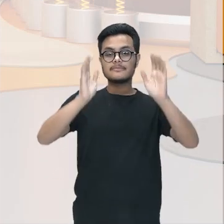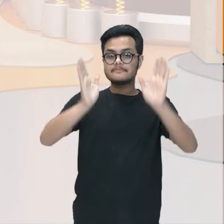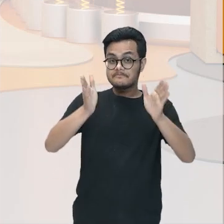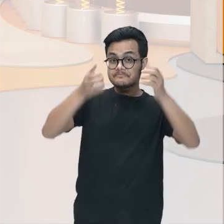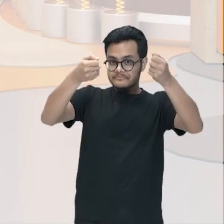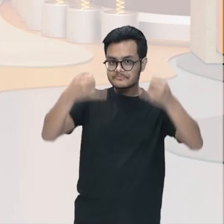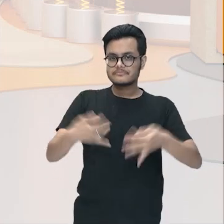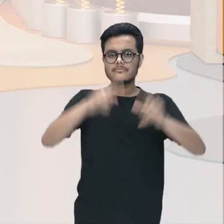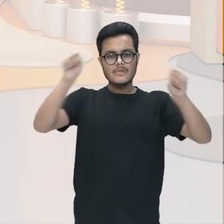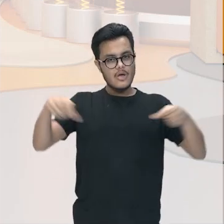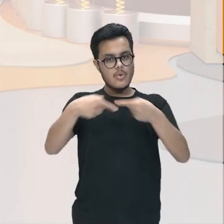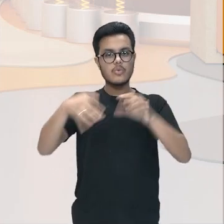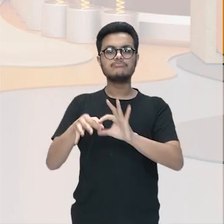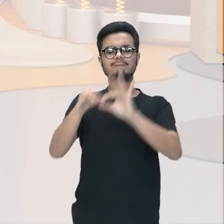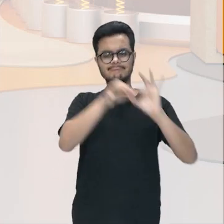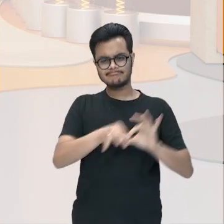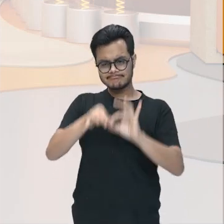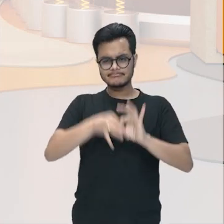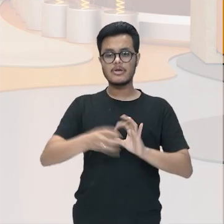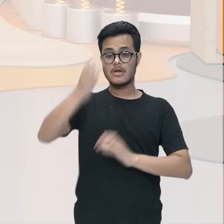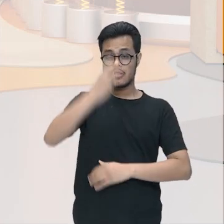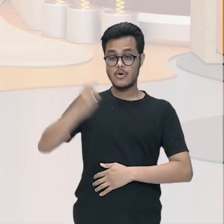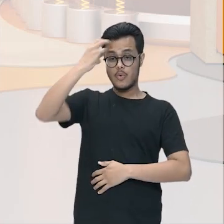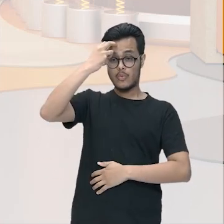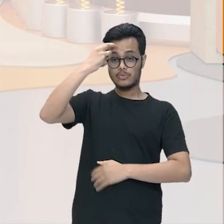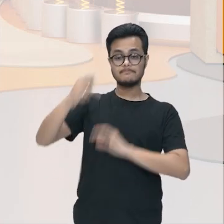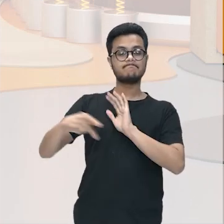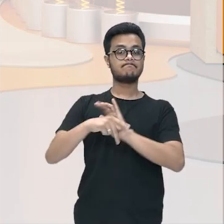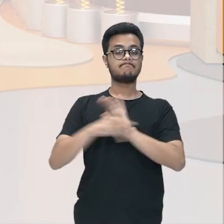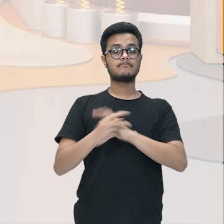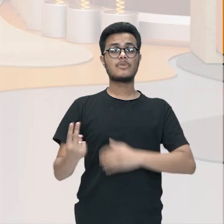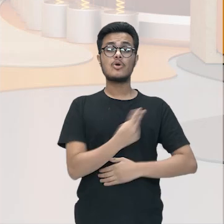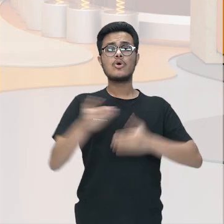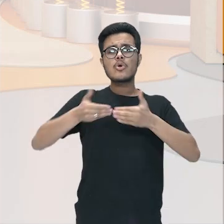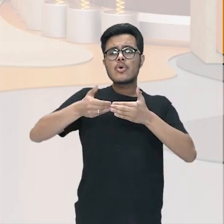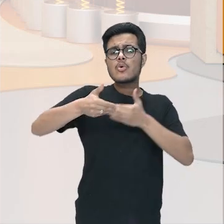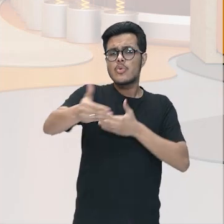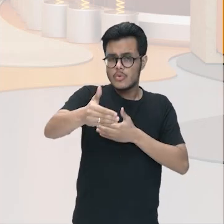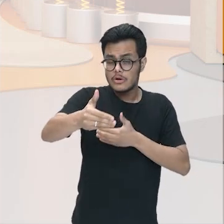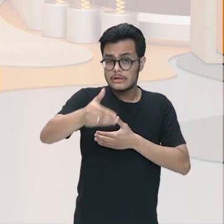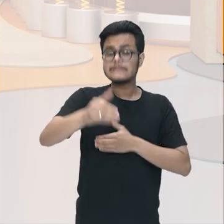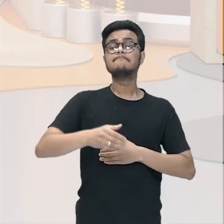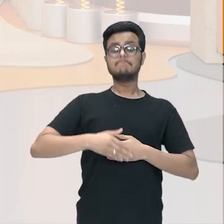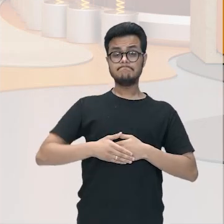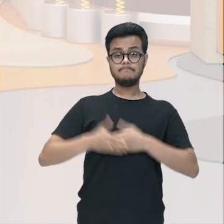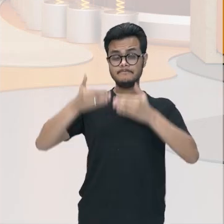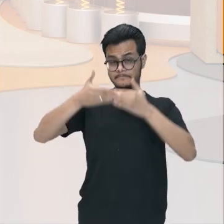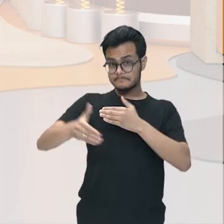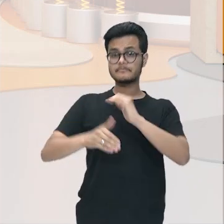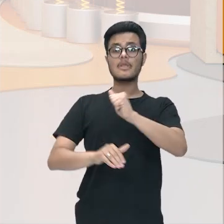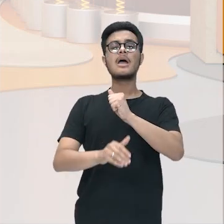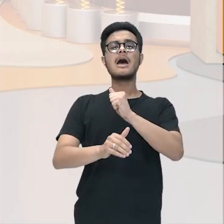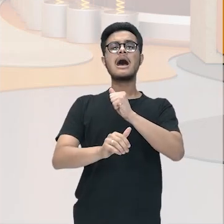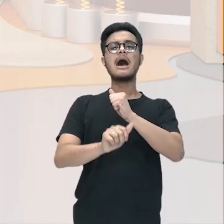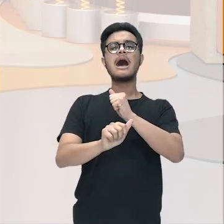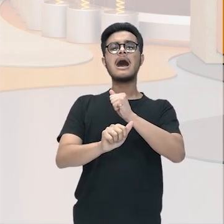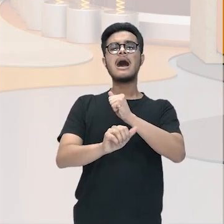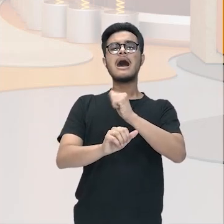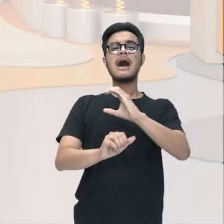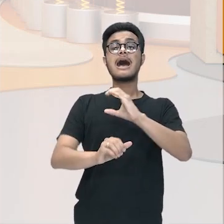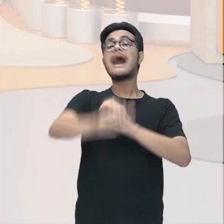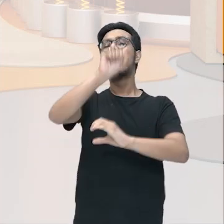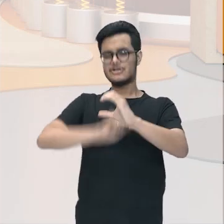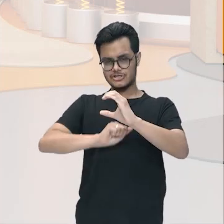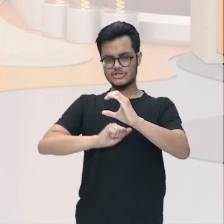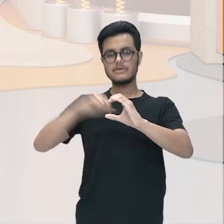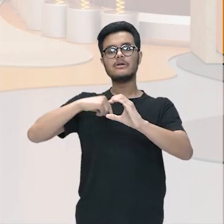essa fusão, então, dessas duas culturas, que teve início a partir do século II a.C., quando os